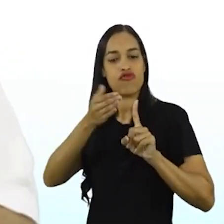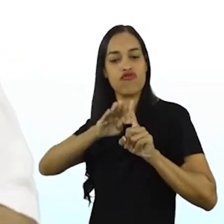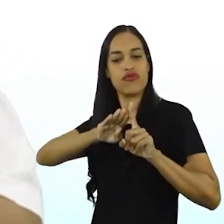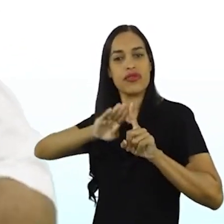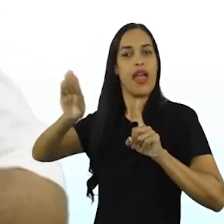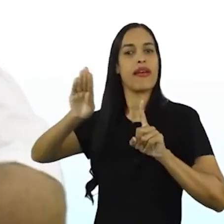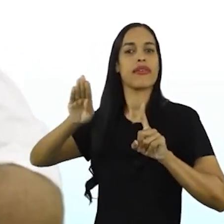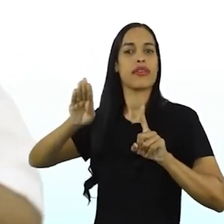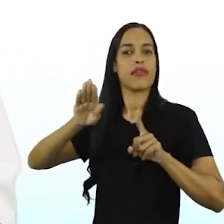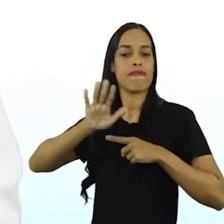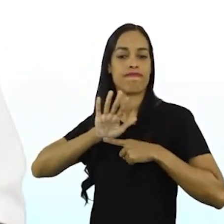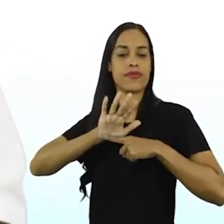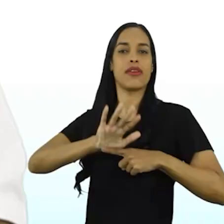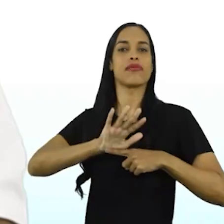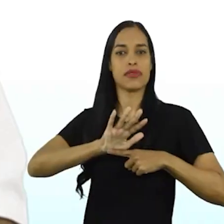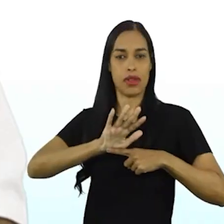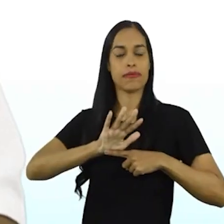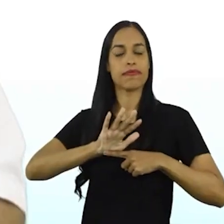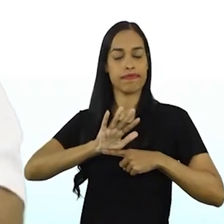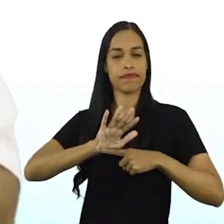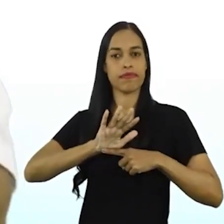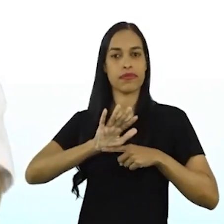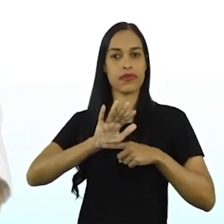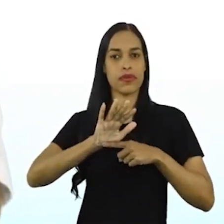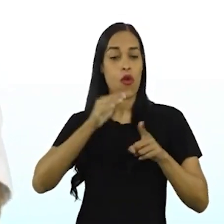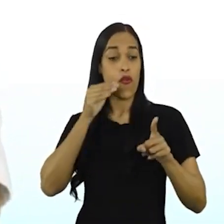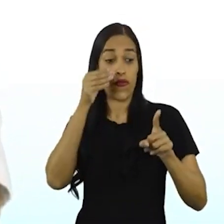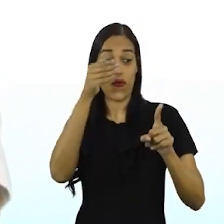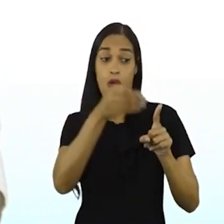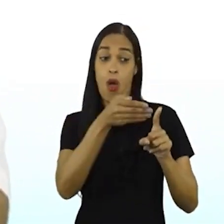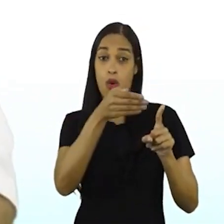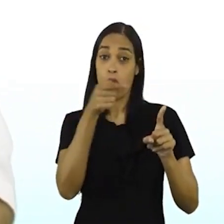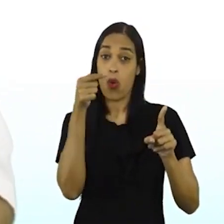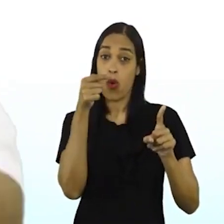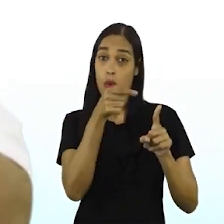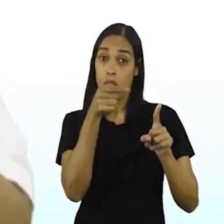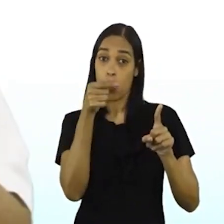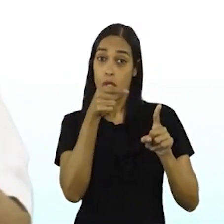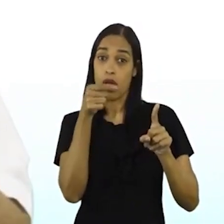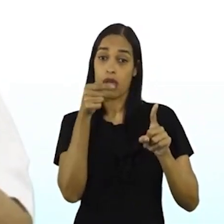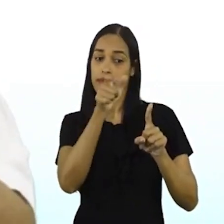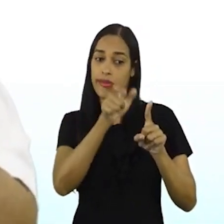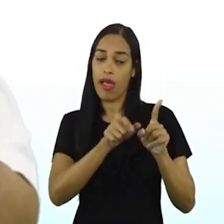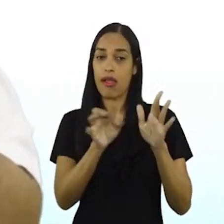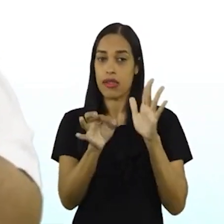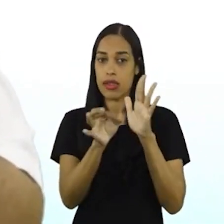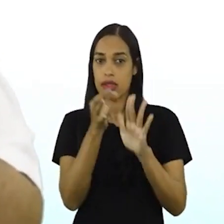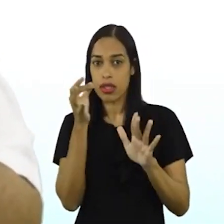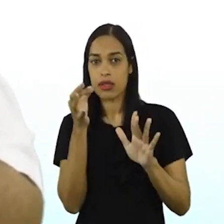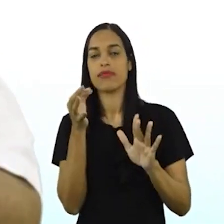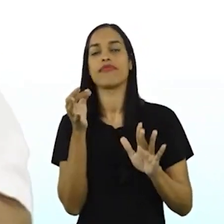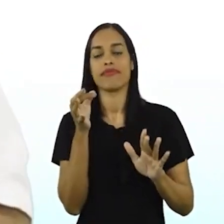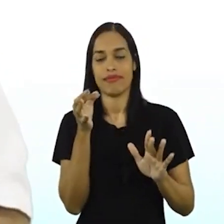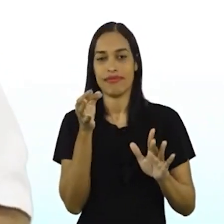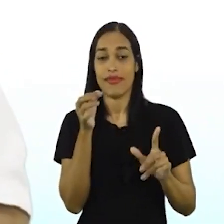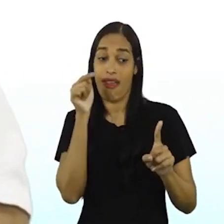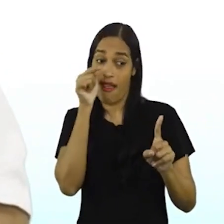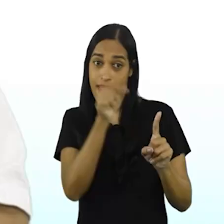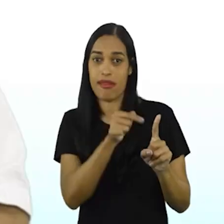ele se coloca em evidência. Então, o foco recai exatamente nele mesmo. Ele passa a ser o